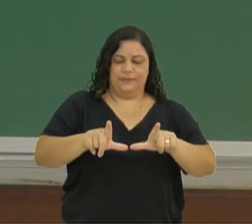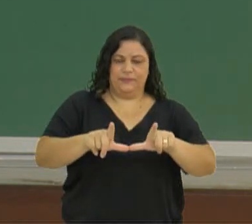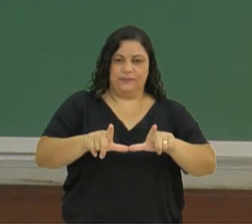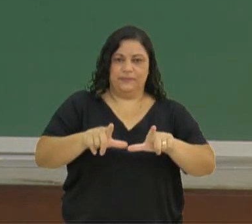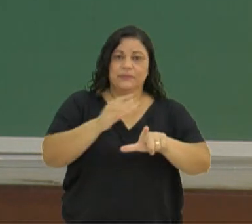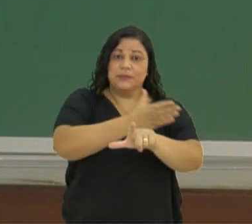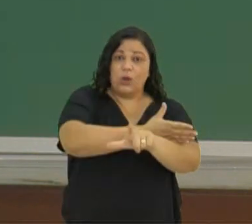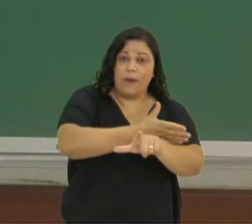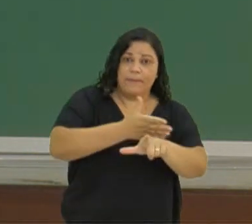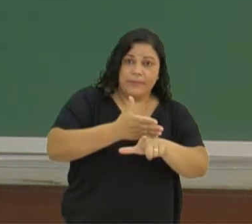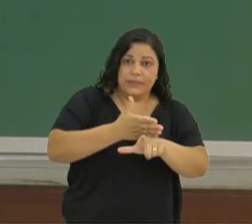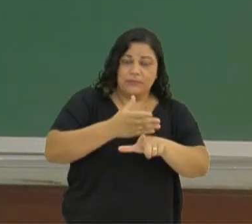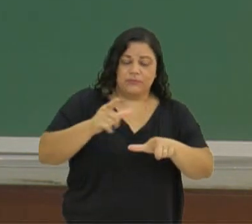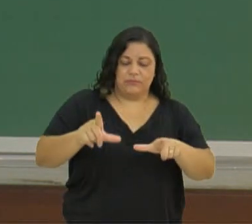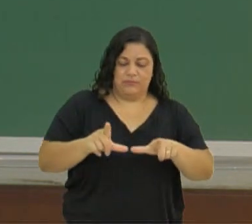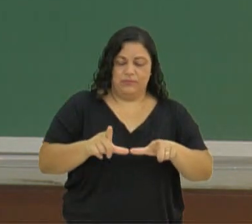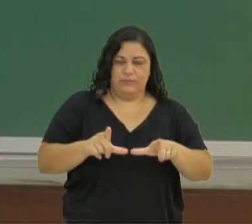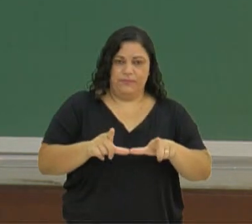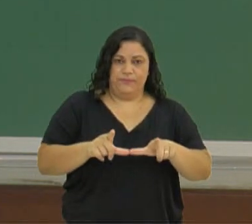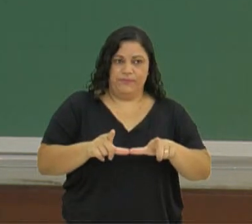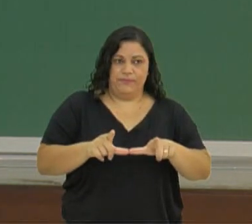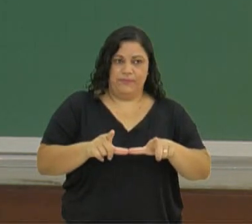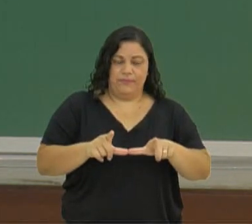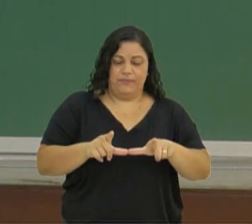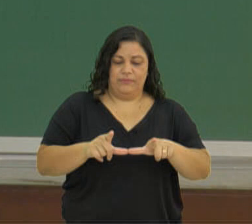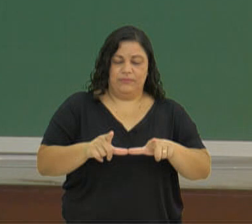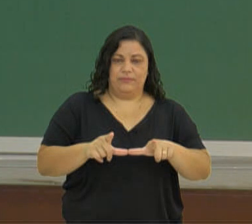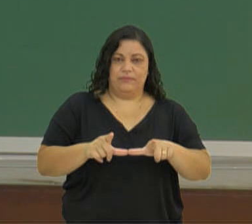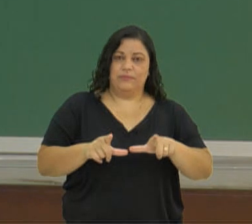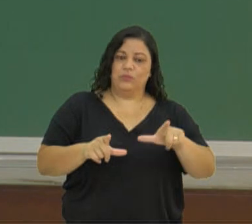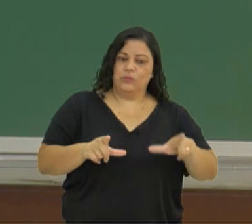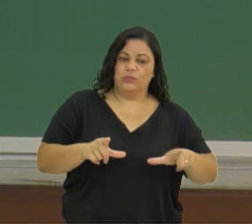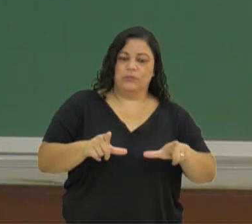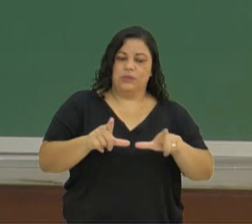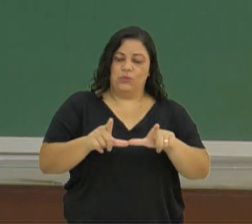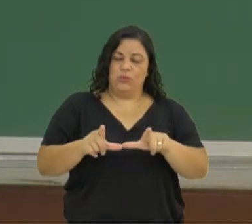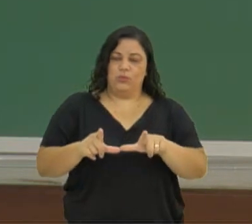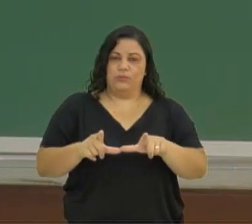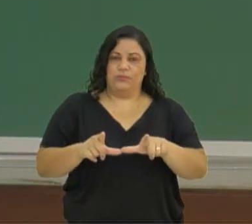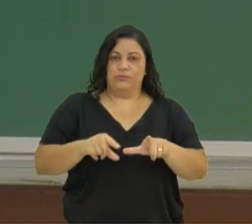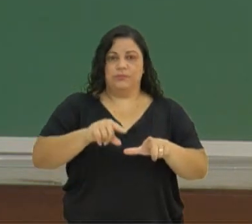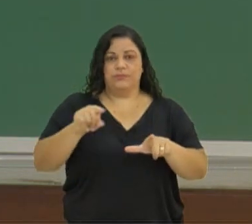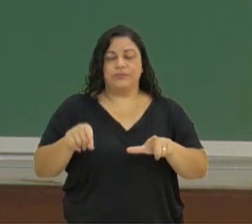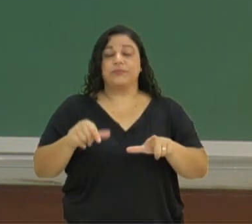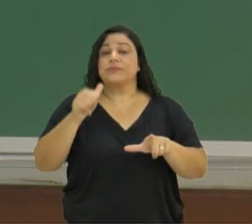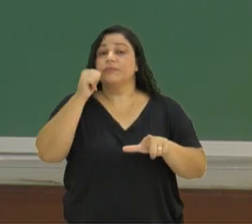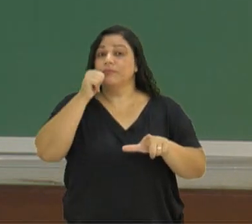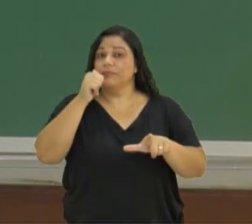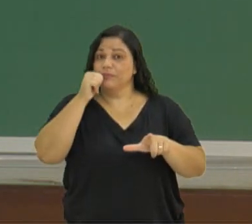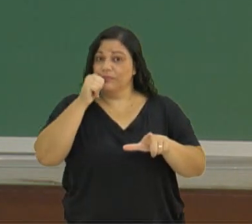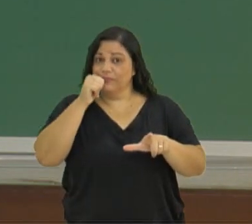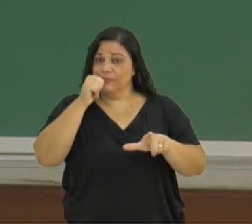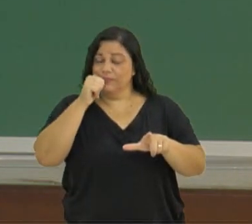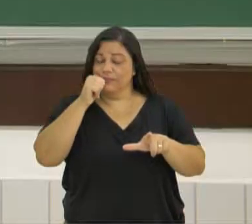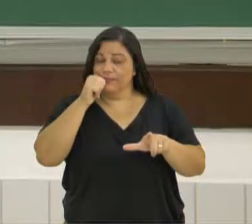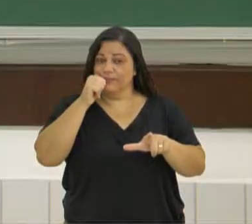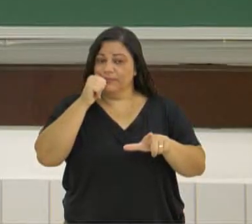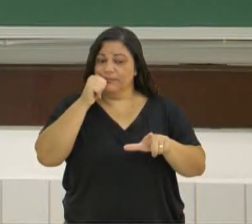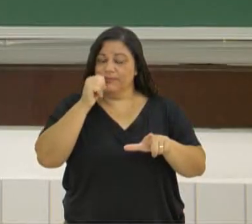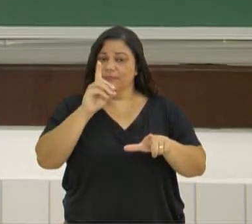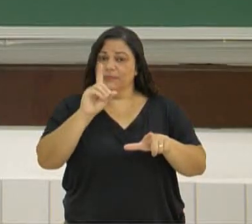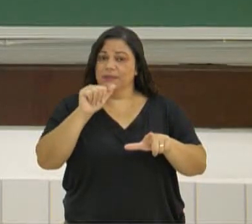sobrou. Afinal, sobrou apenas duas casas, uma branca e uma casa preta. A dama de cor branca, a gente sempre vai colocar